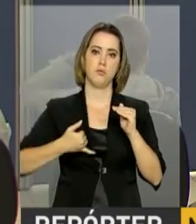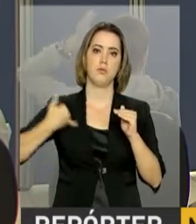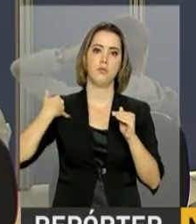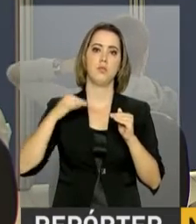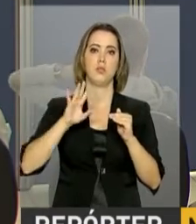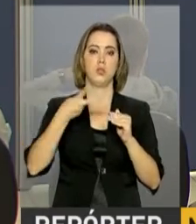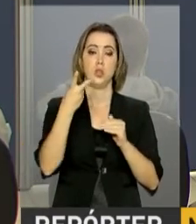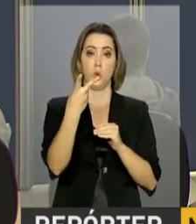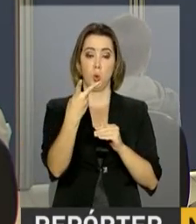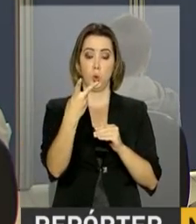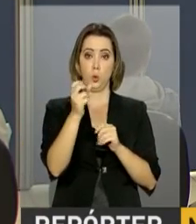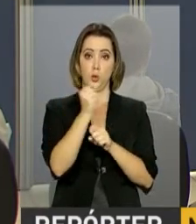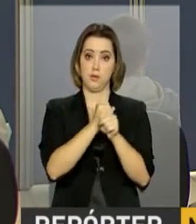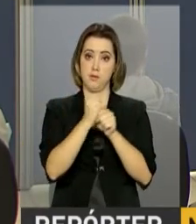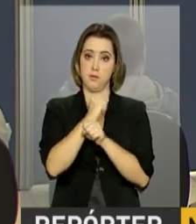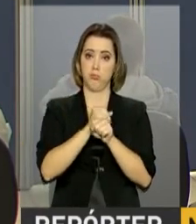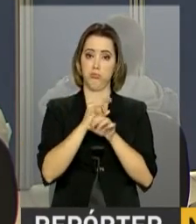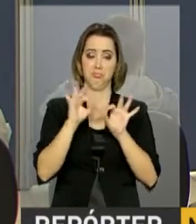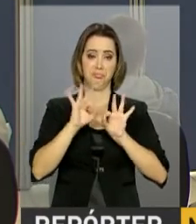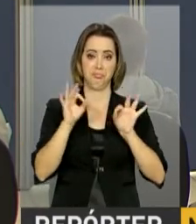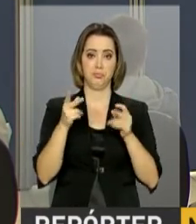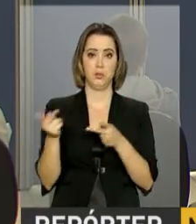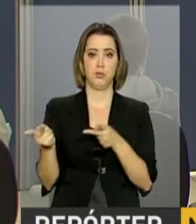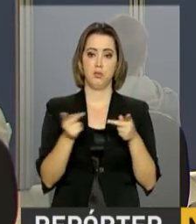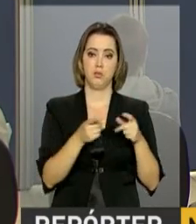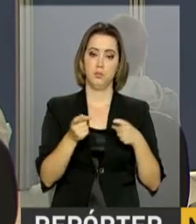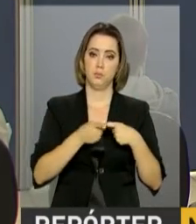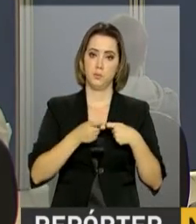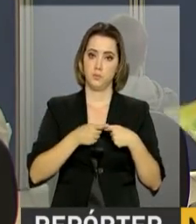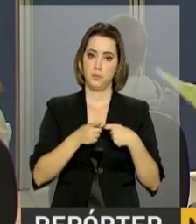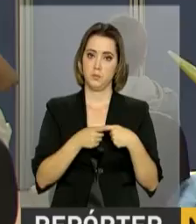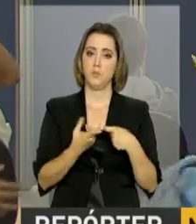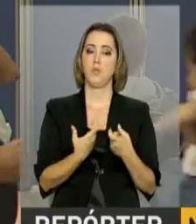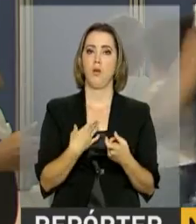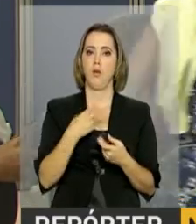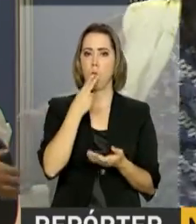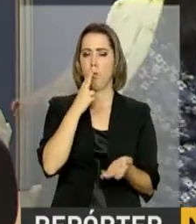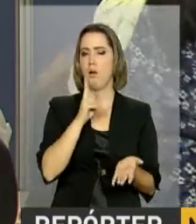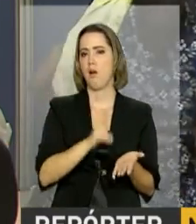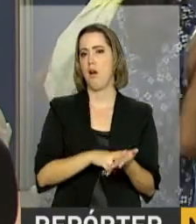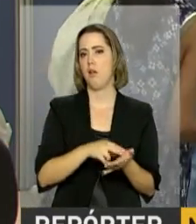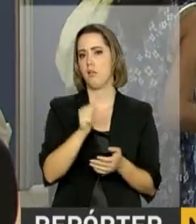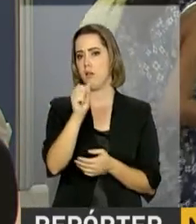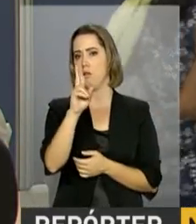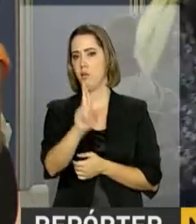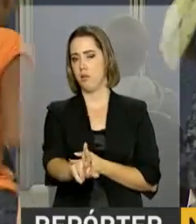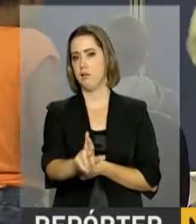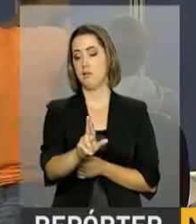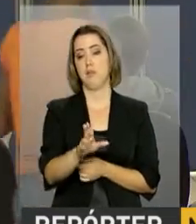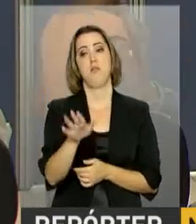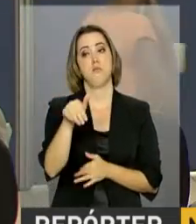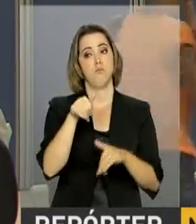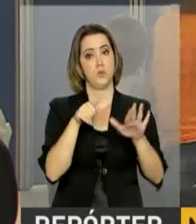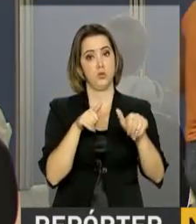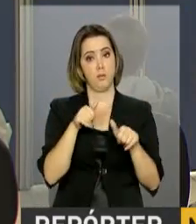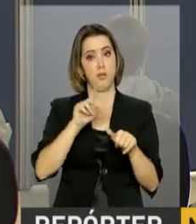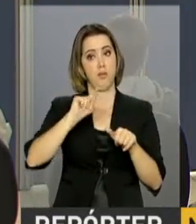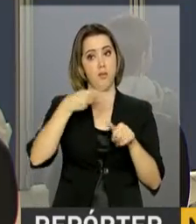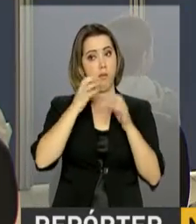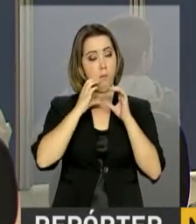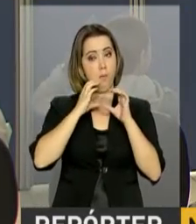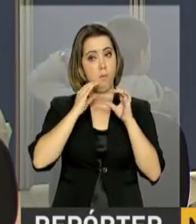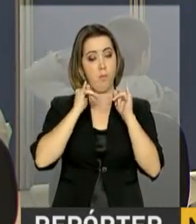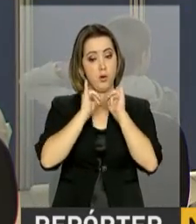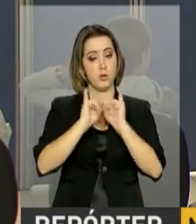dois anos sem perícia a convocação está sendo feita por meio de carta com aviso de recebimento após comunicado o